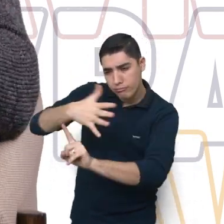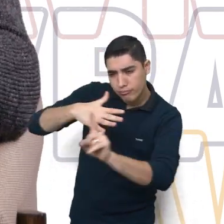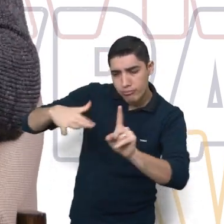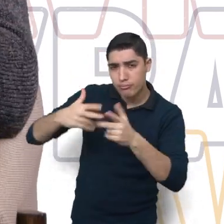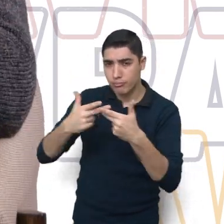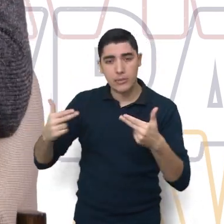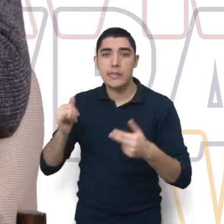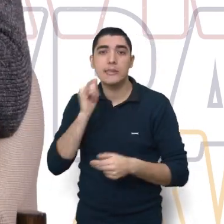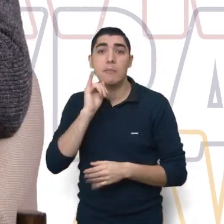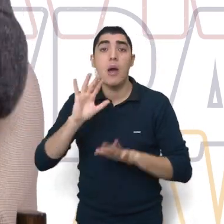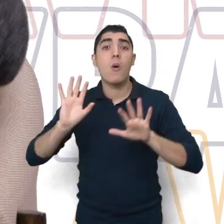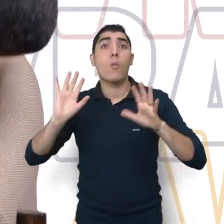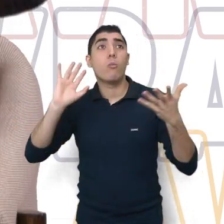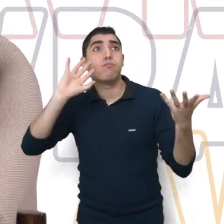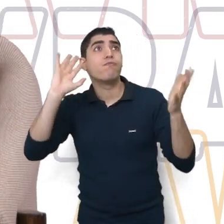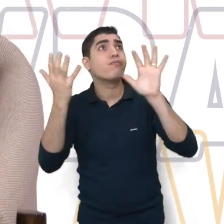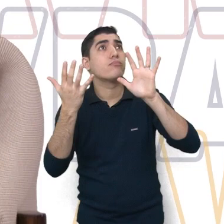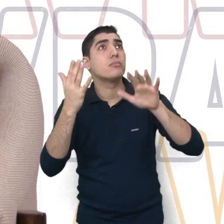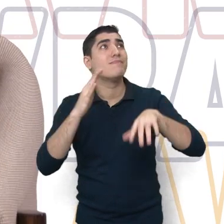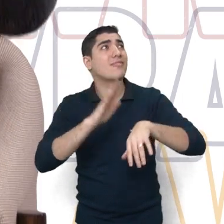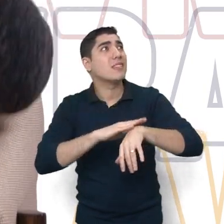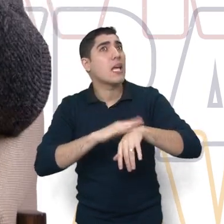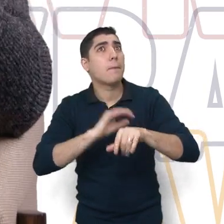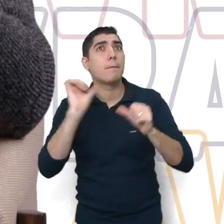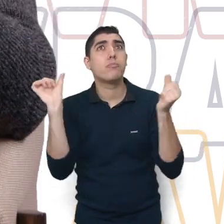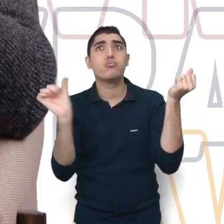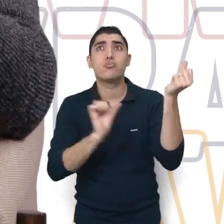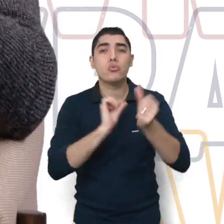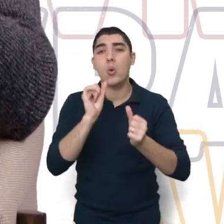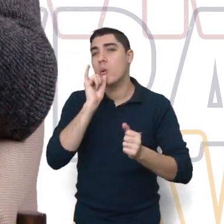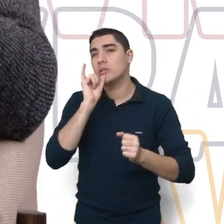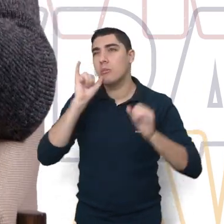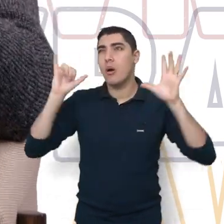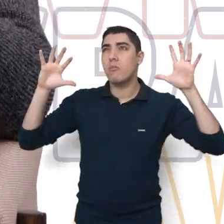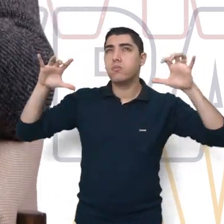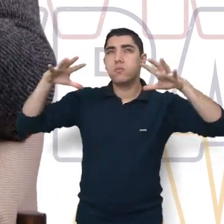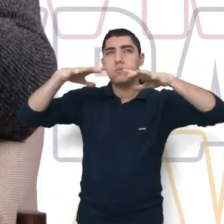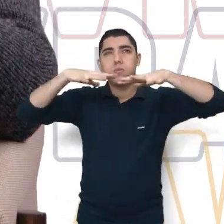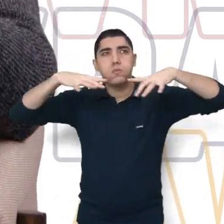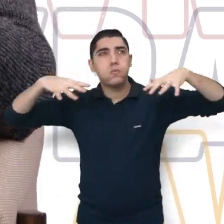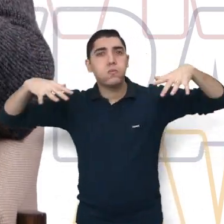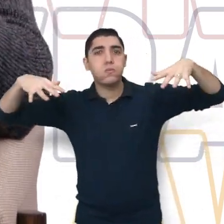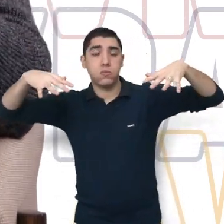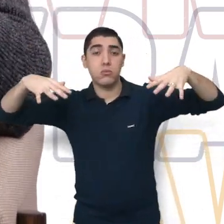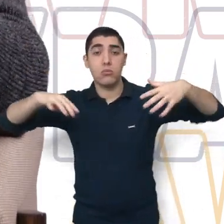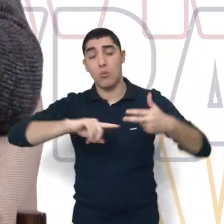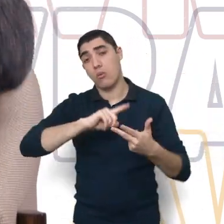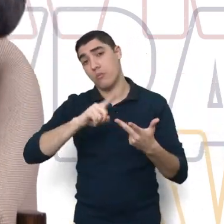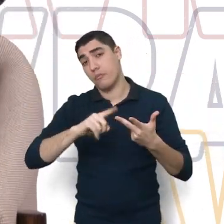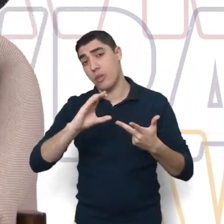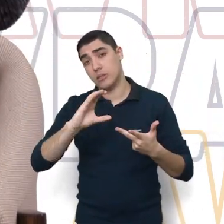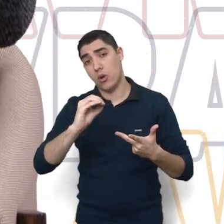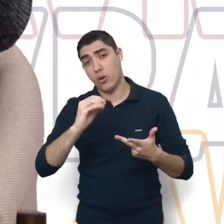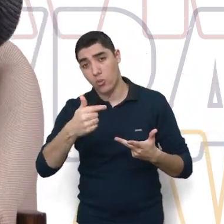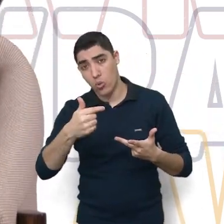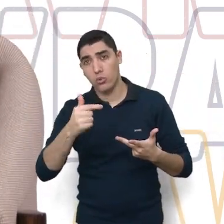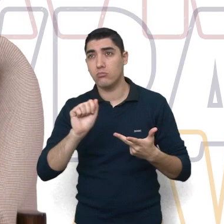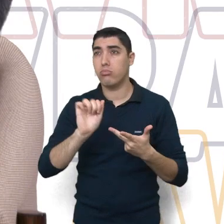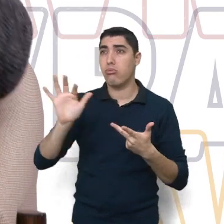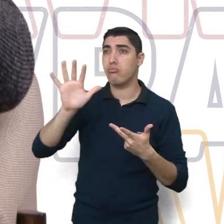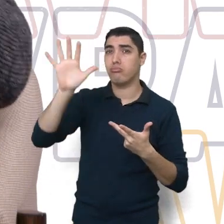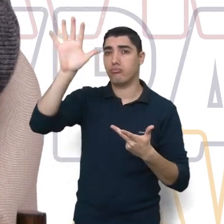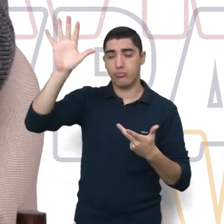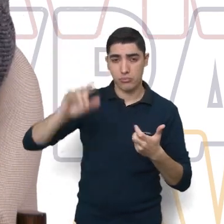né que a gente tanto discute quando a gente fala de mudança climática quando a gente fala de efeito estufa emissões de